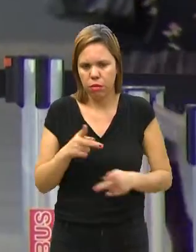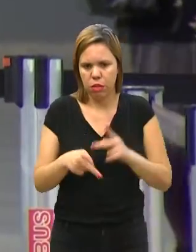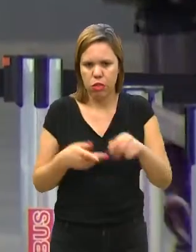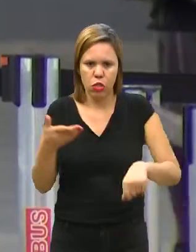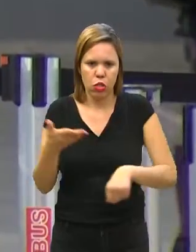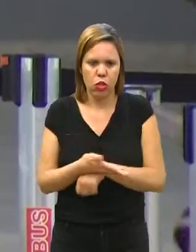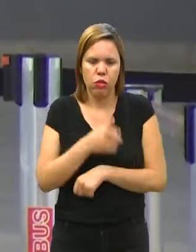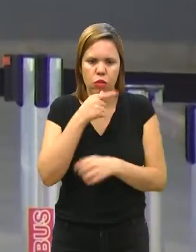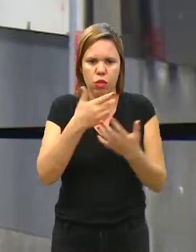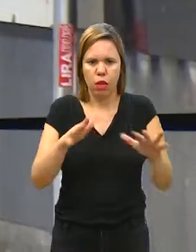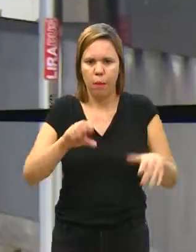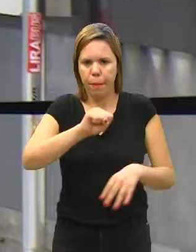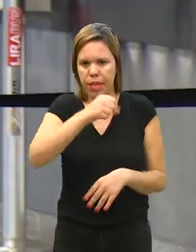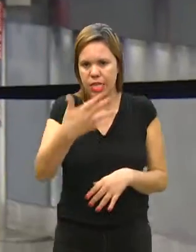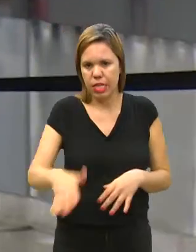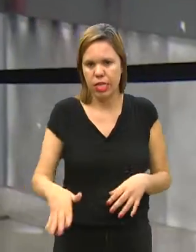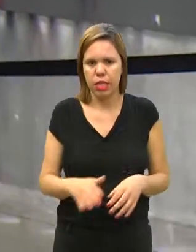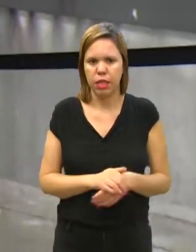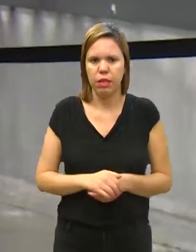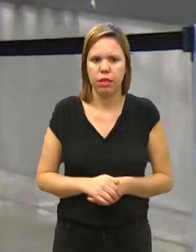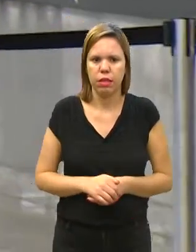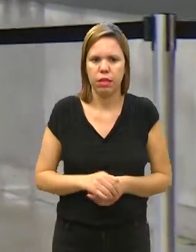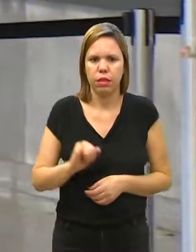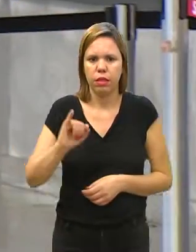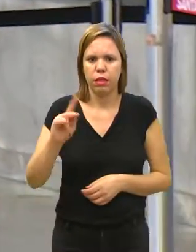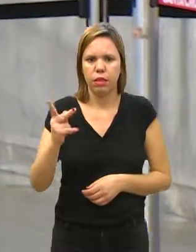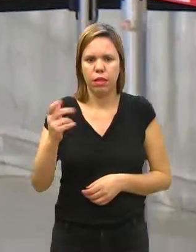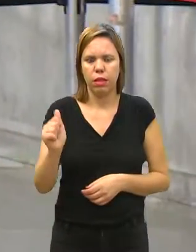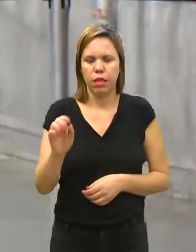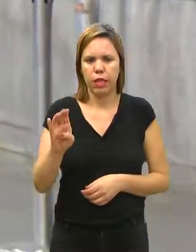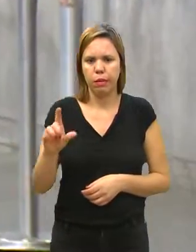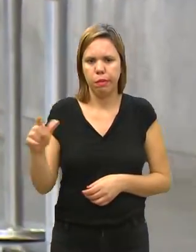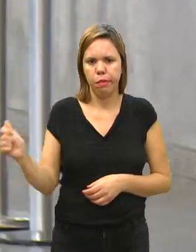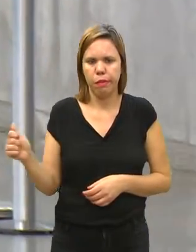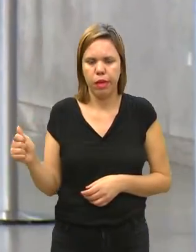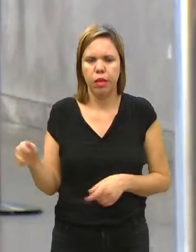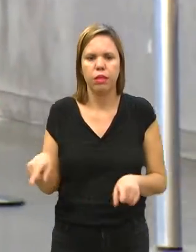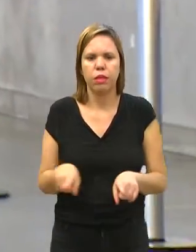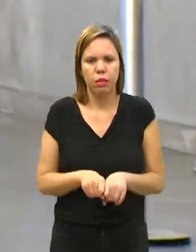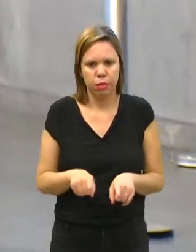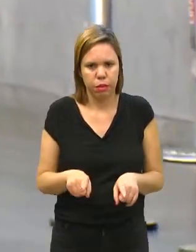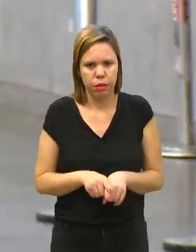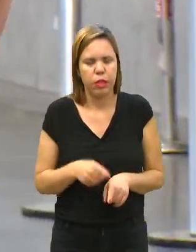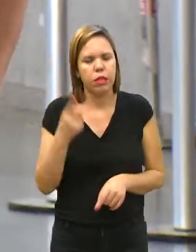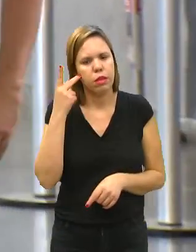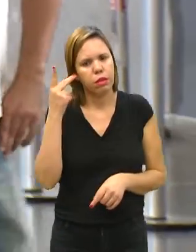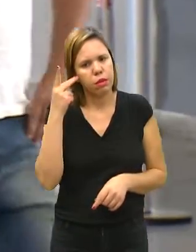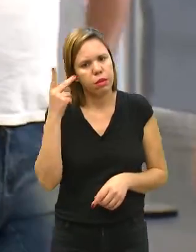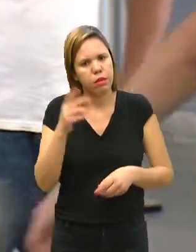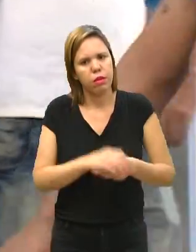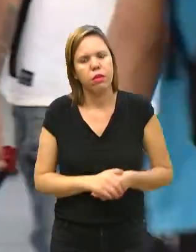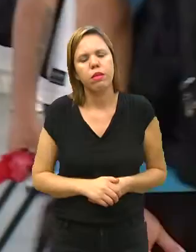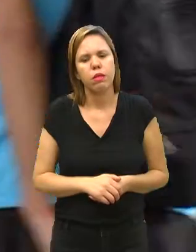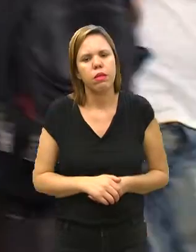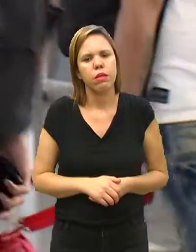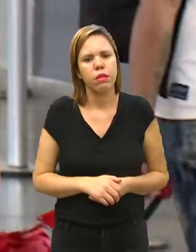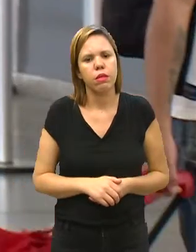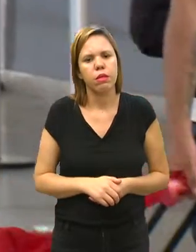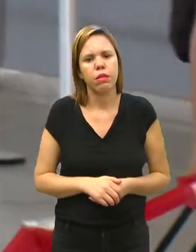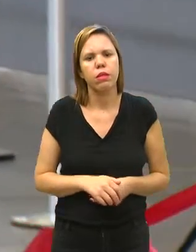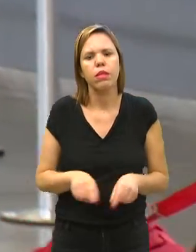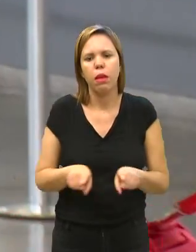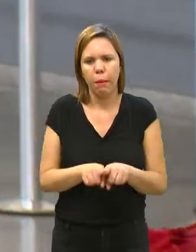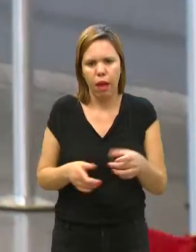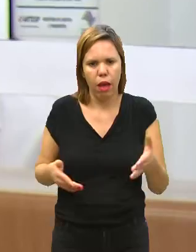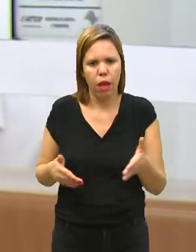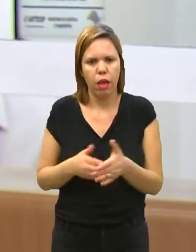às praias de Santos. Em Ilhabela, no litoral norte de São Paulo, a ilha também